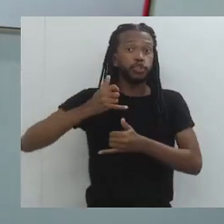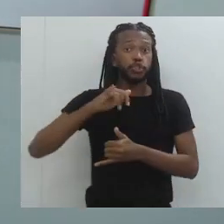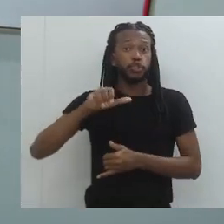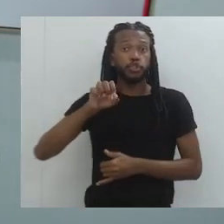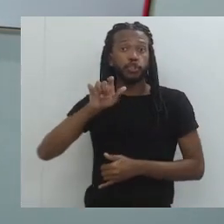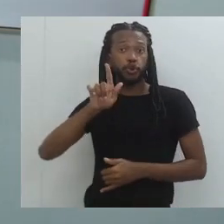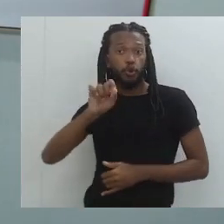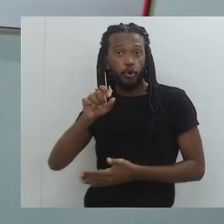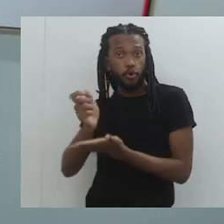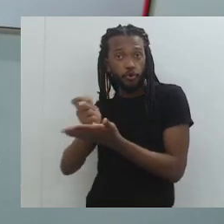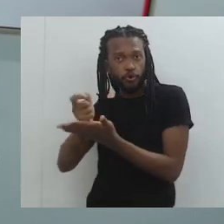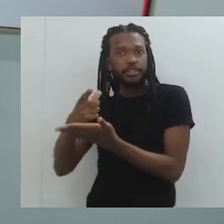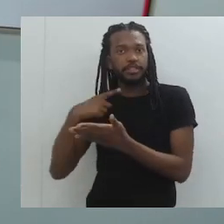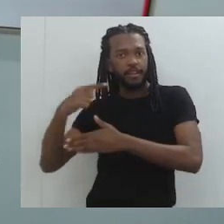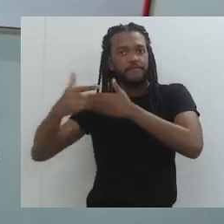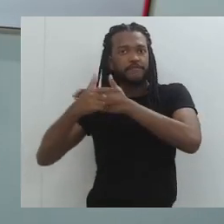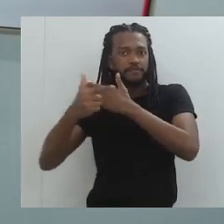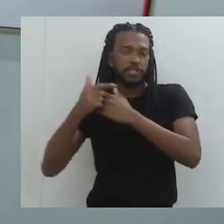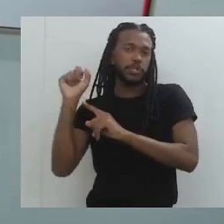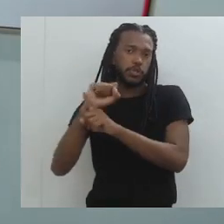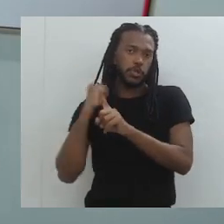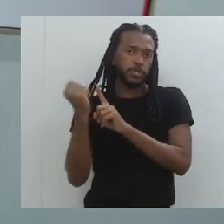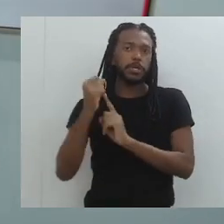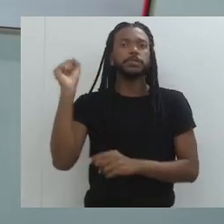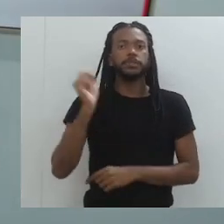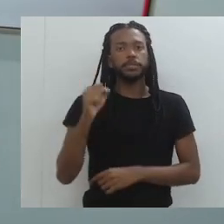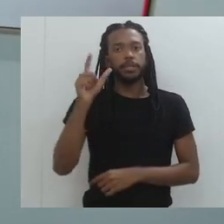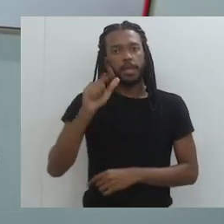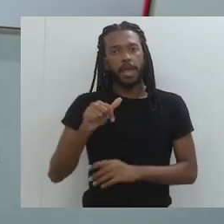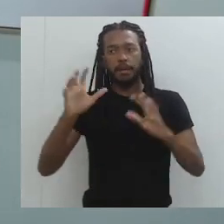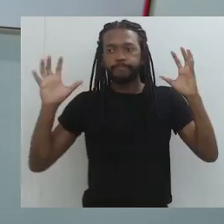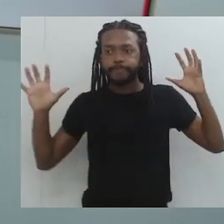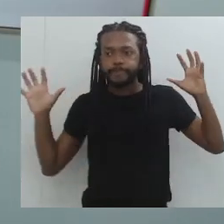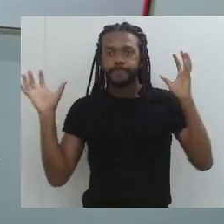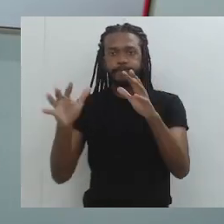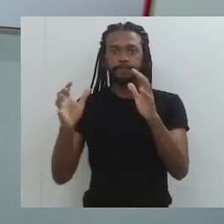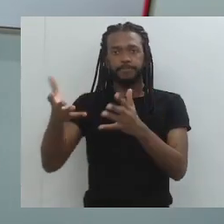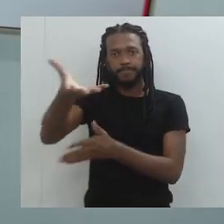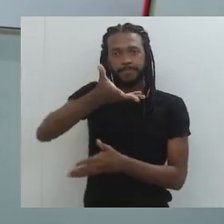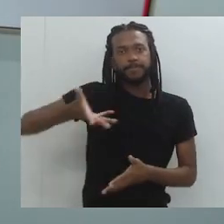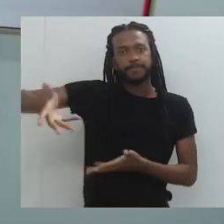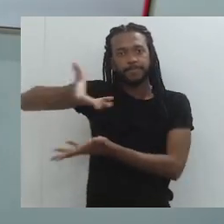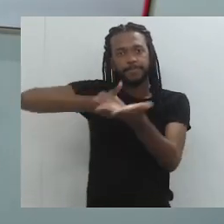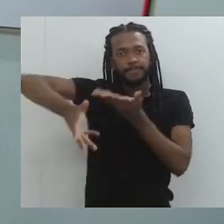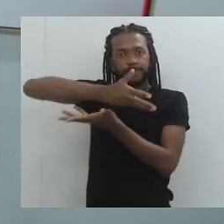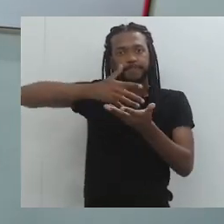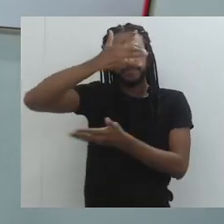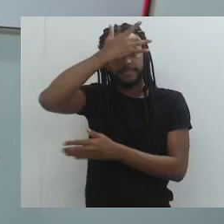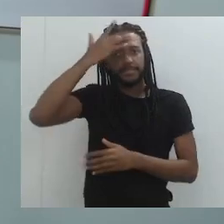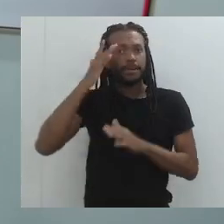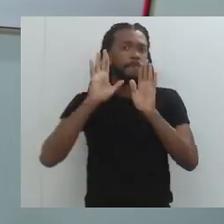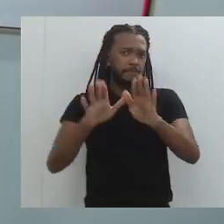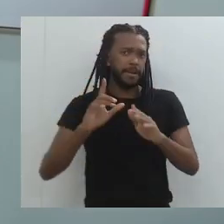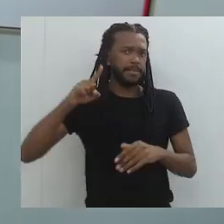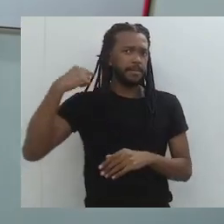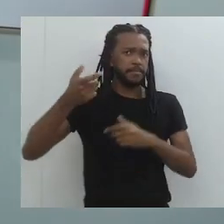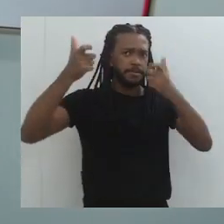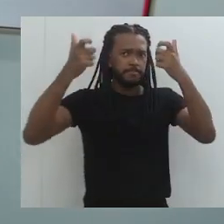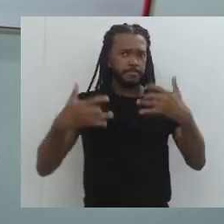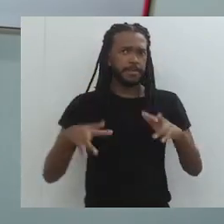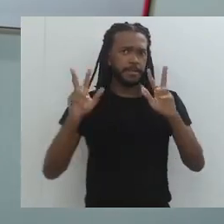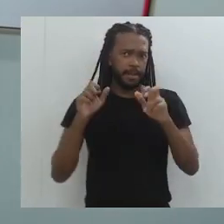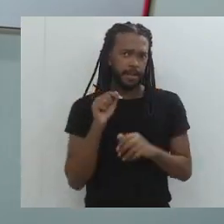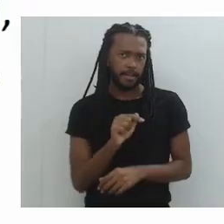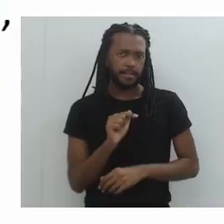função social, que é de sociabilizar as pessoas. Mas vamos falar mais um pouquinho